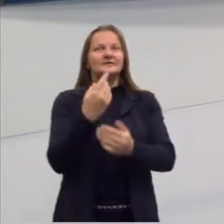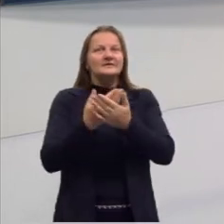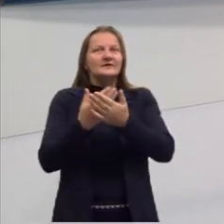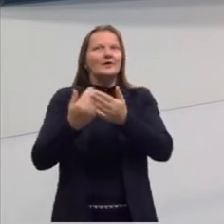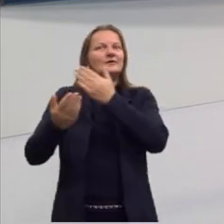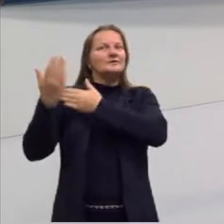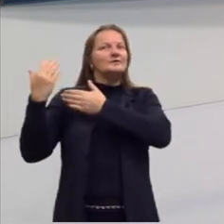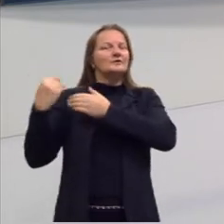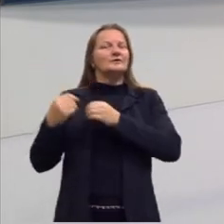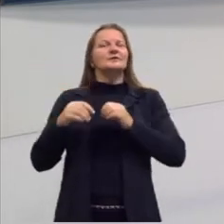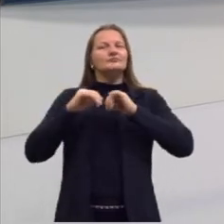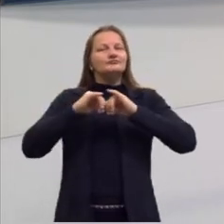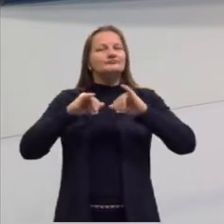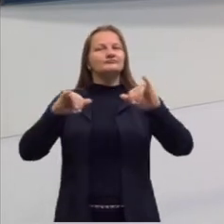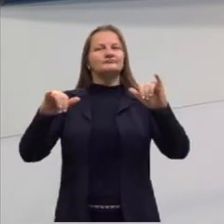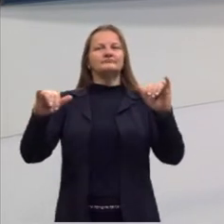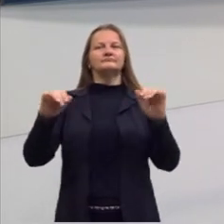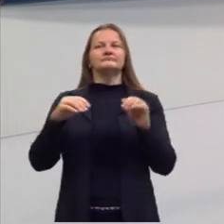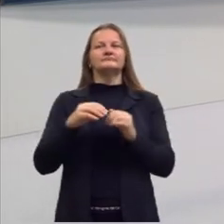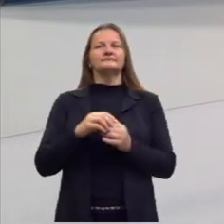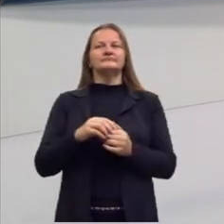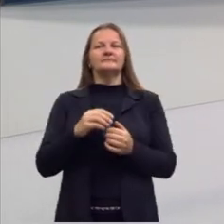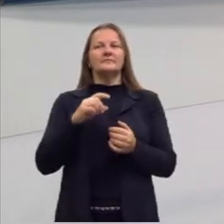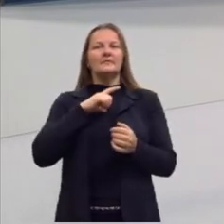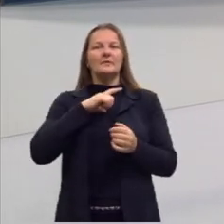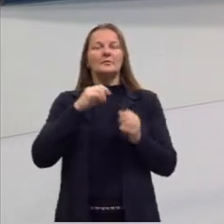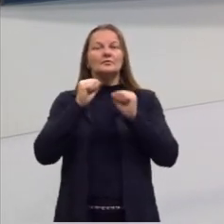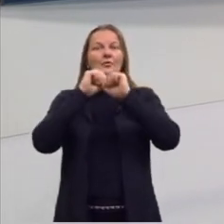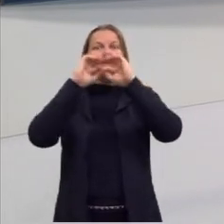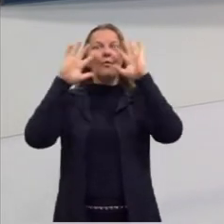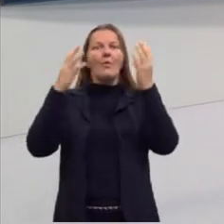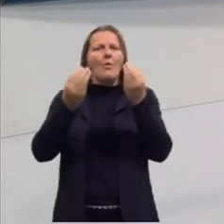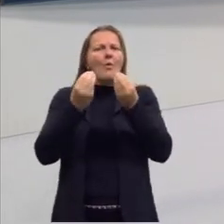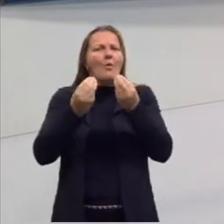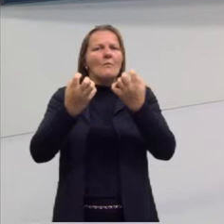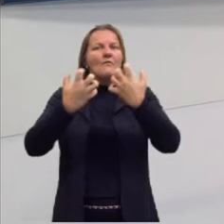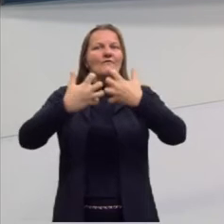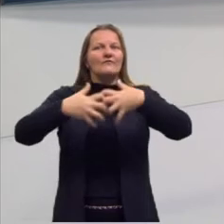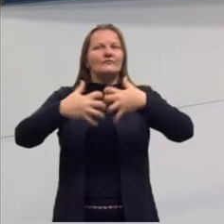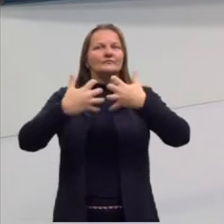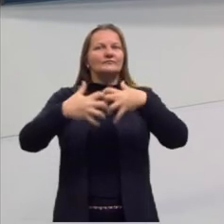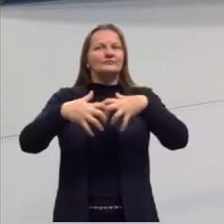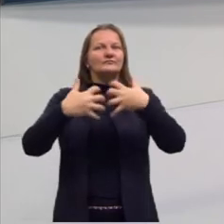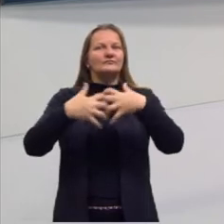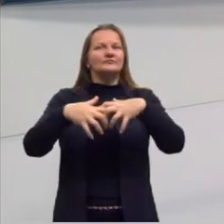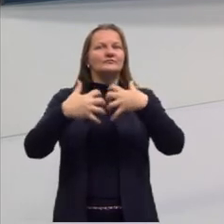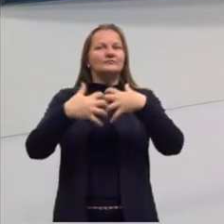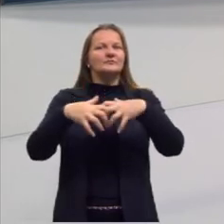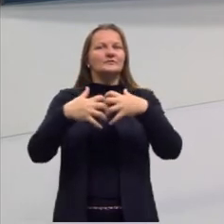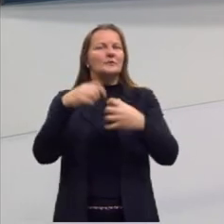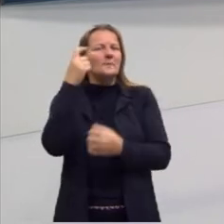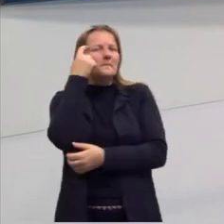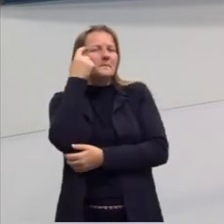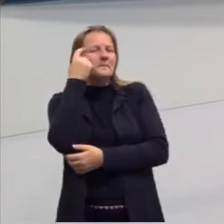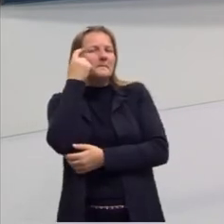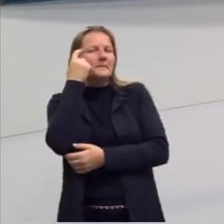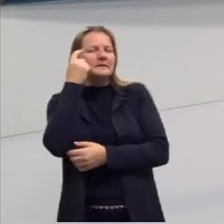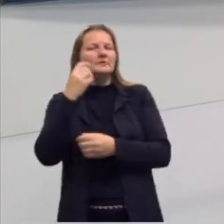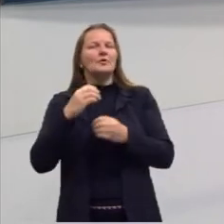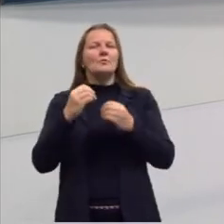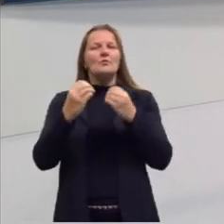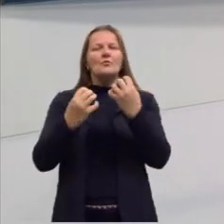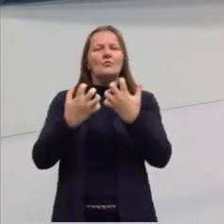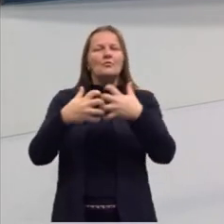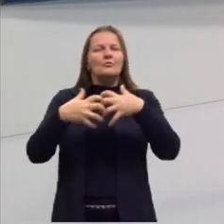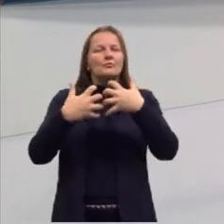elas foram destinados então a a gente entender como que funcionava né mas pensando nas cargas